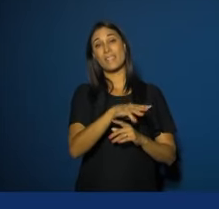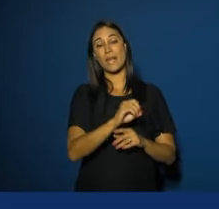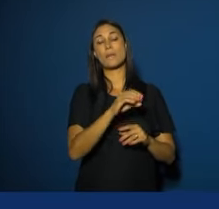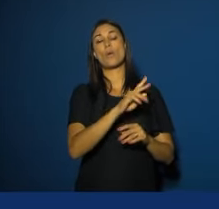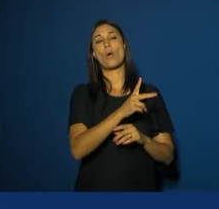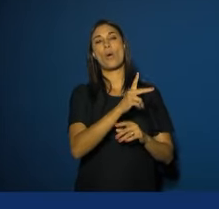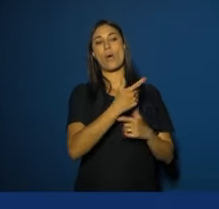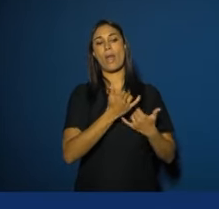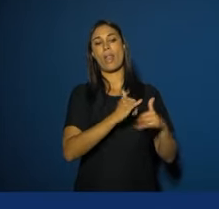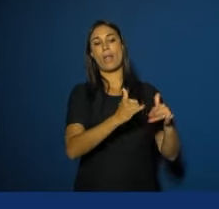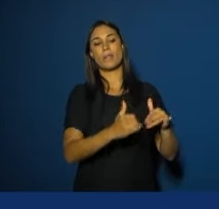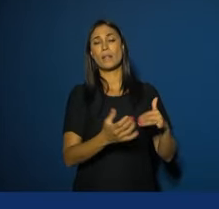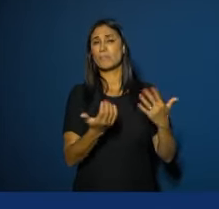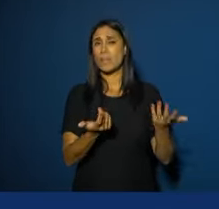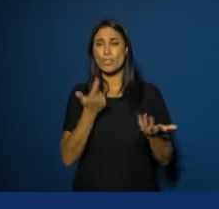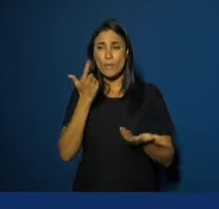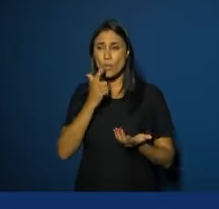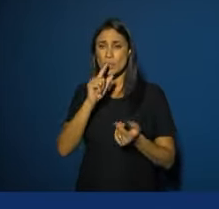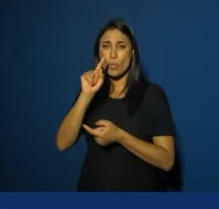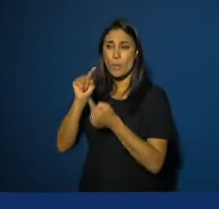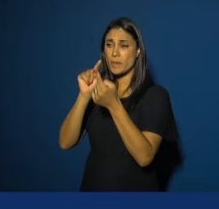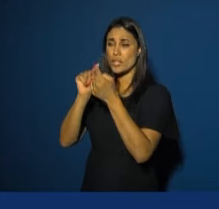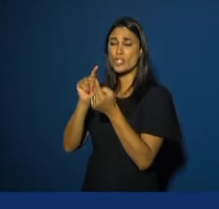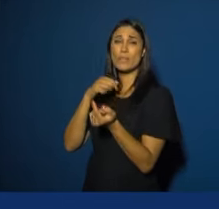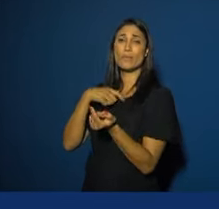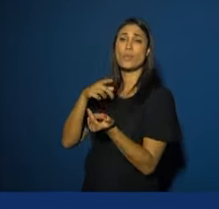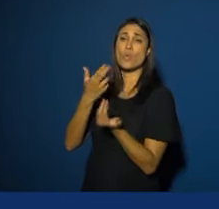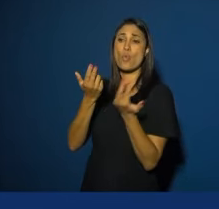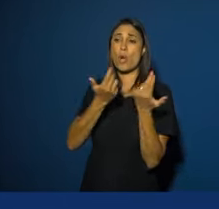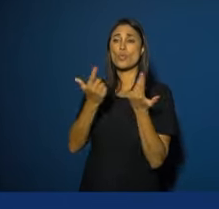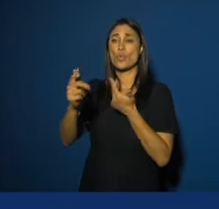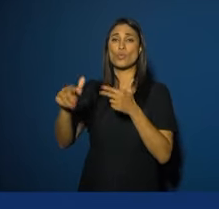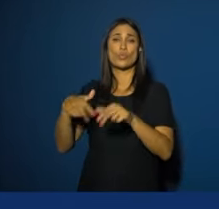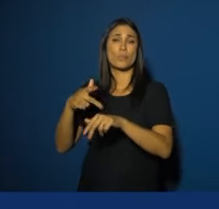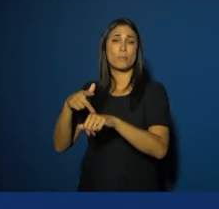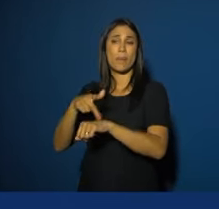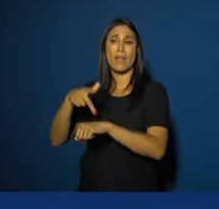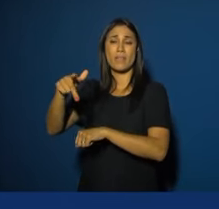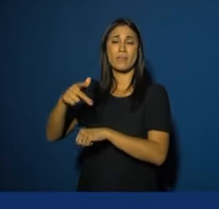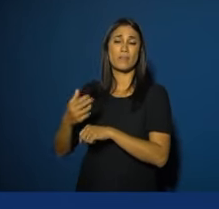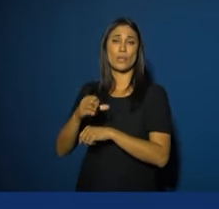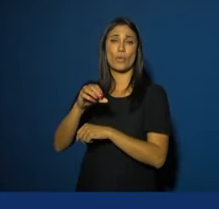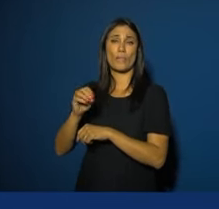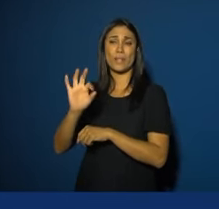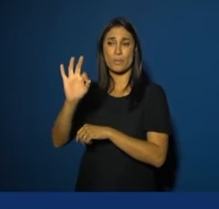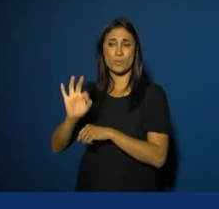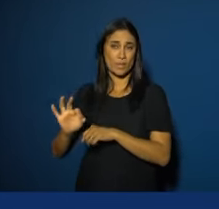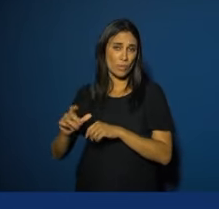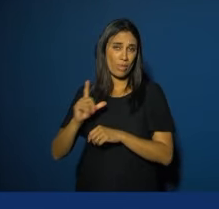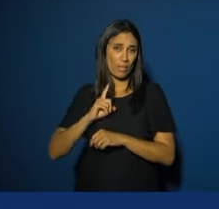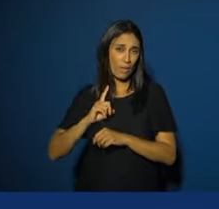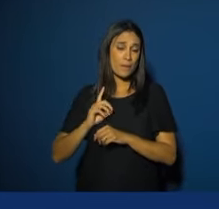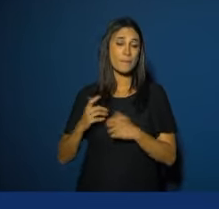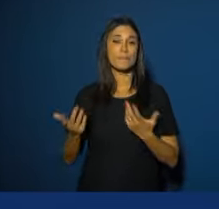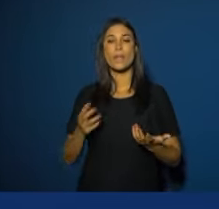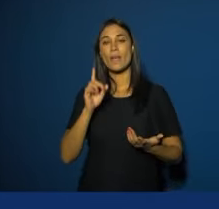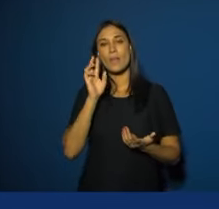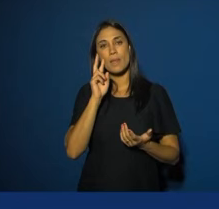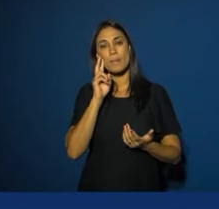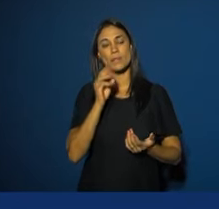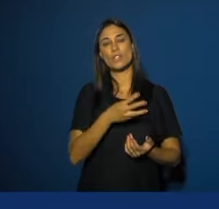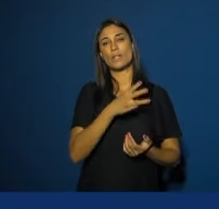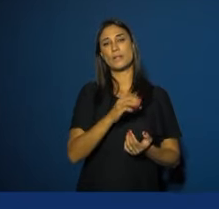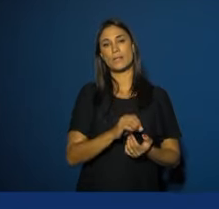assim, talvez, líderes do mundo, né? 85%, 90%. Lembrando até, pessoal, que no dia 30